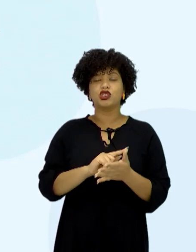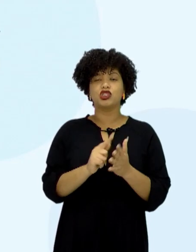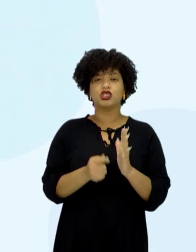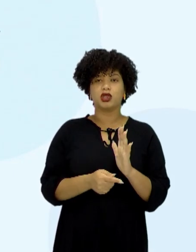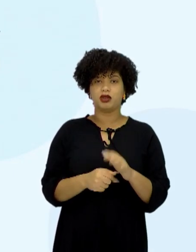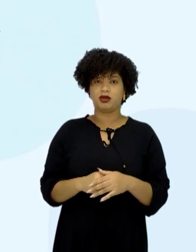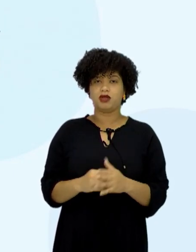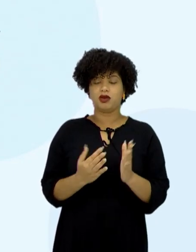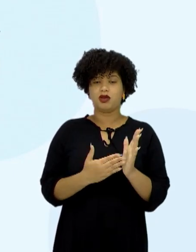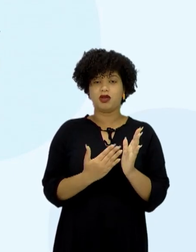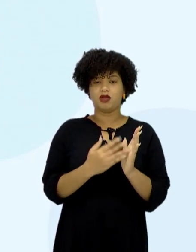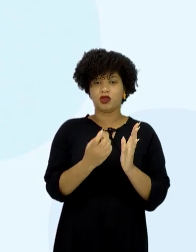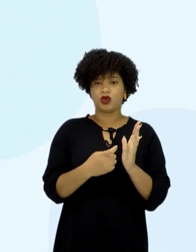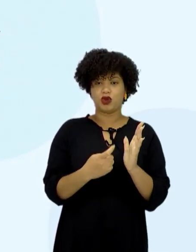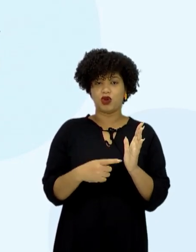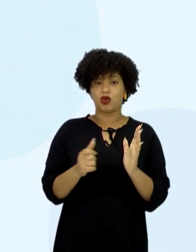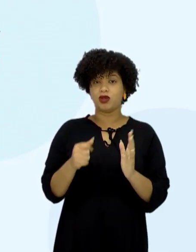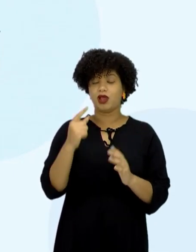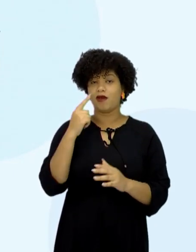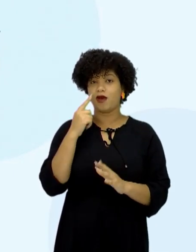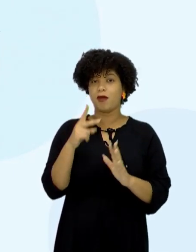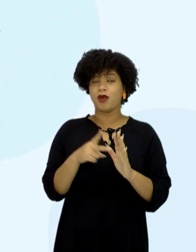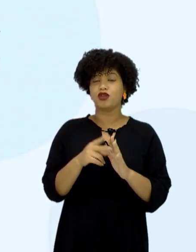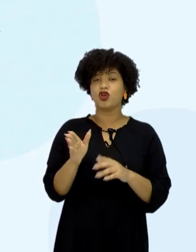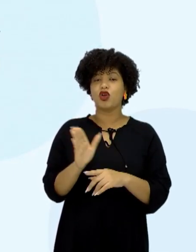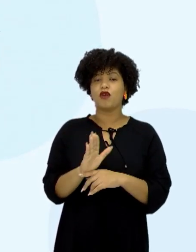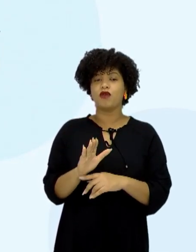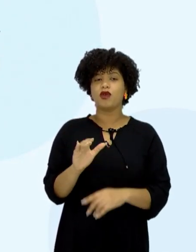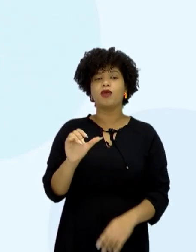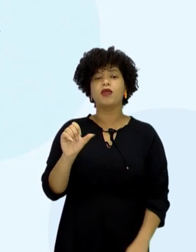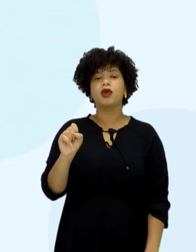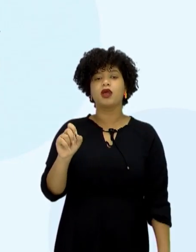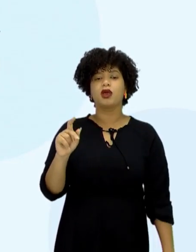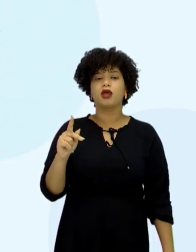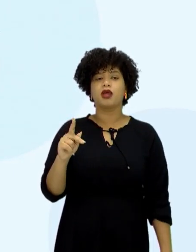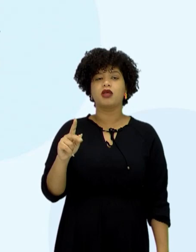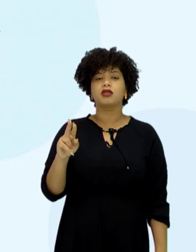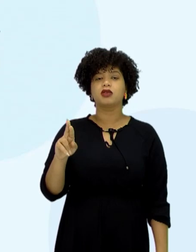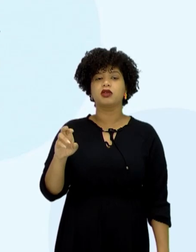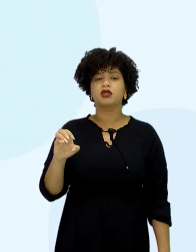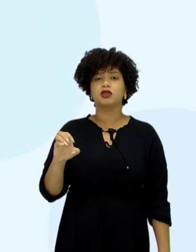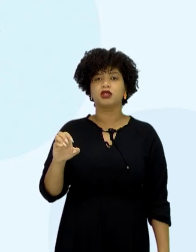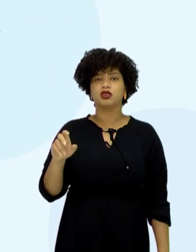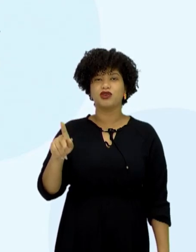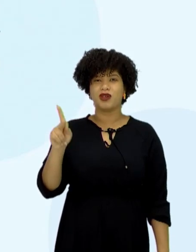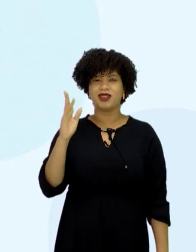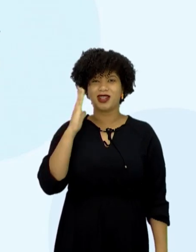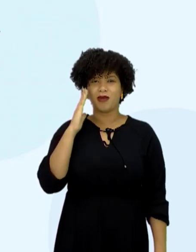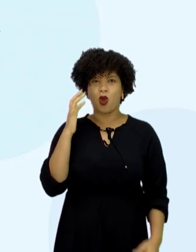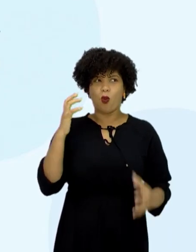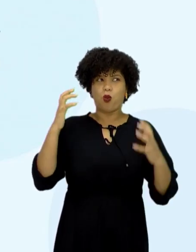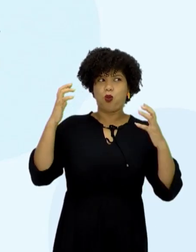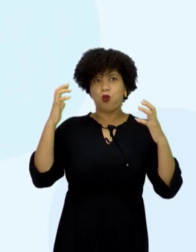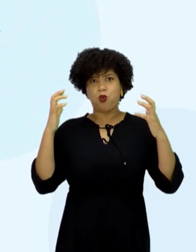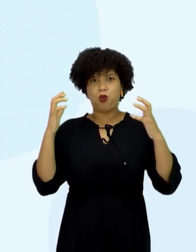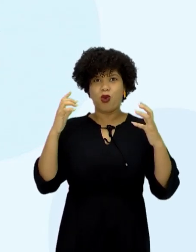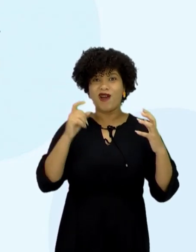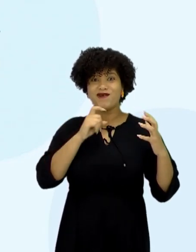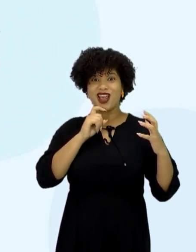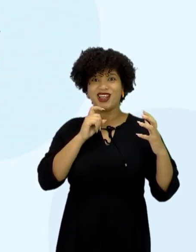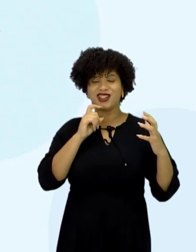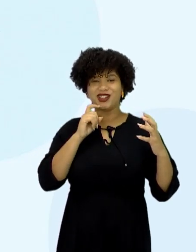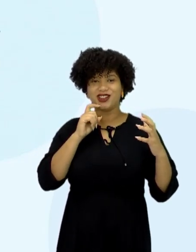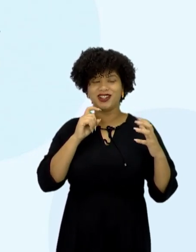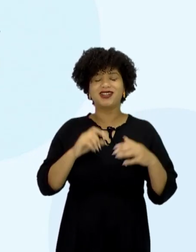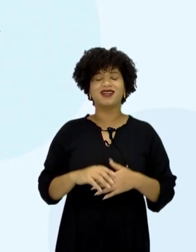parodiar o trailer do filme Shrek e, a partir dele, criar um poema, uma música ou vídeos com narrativas